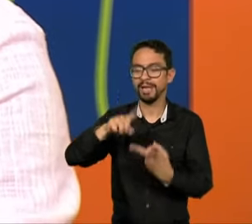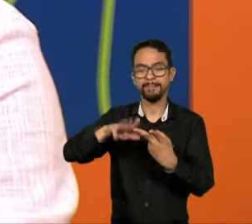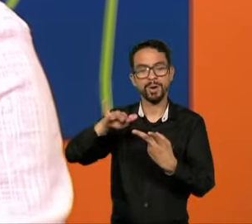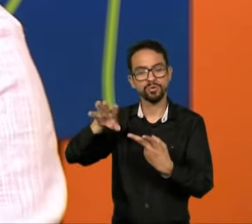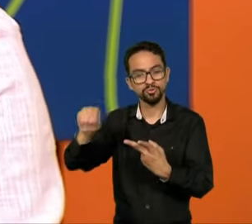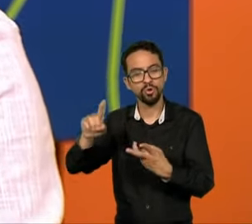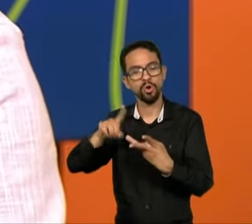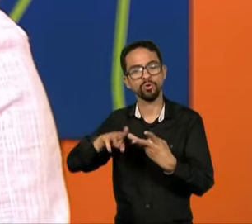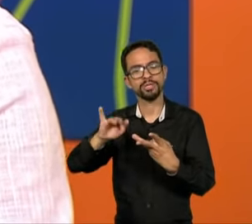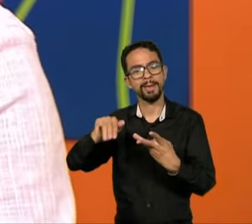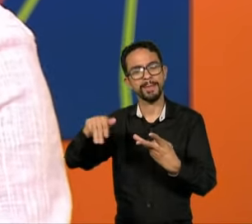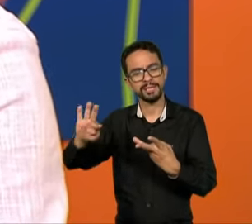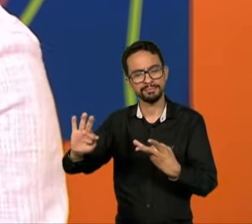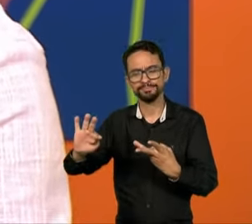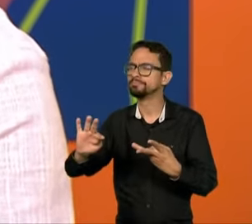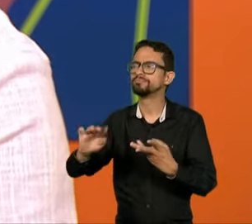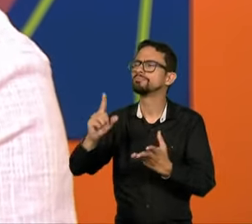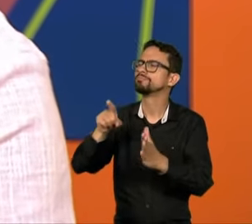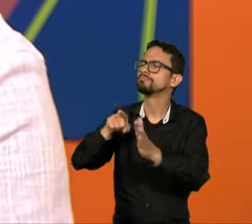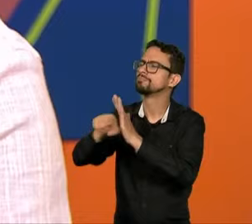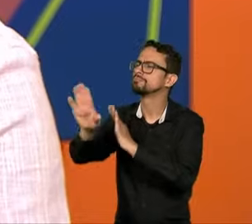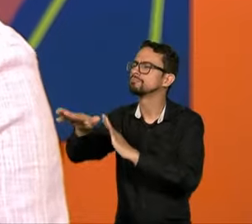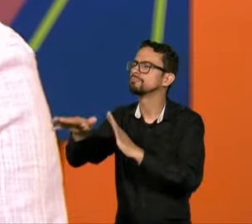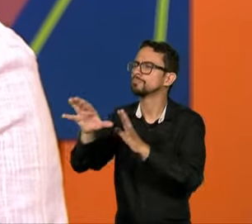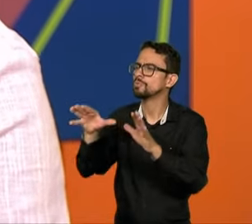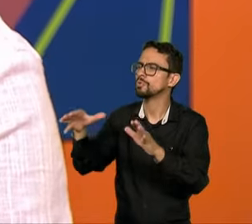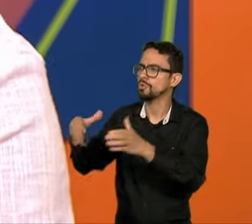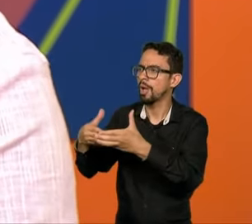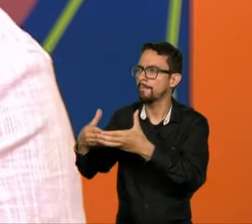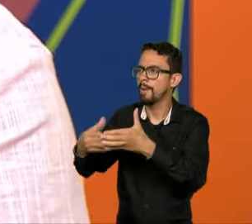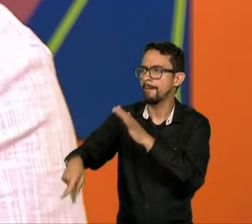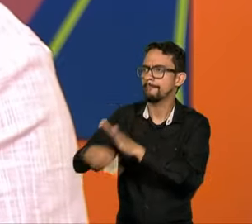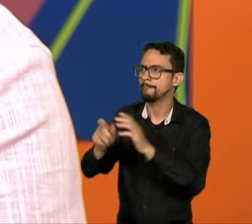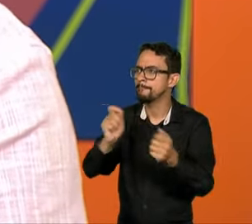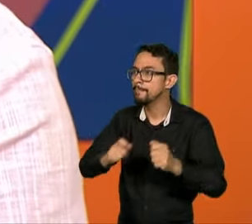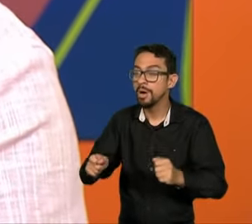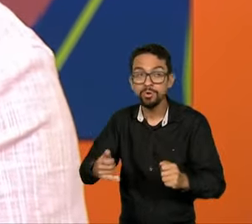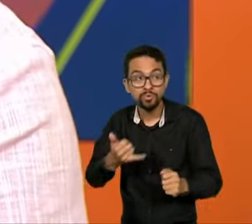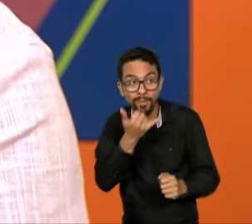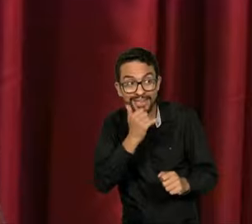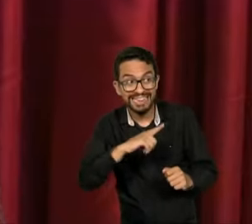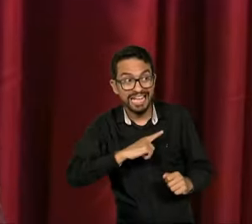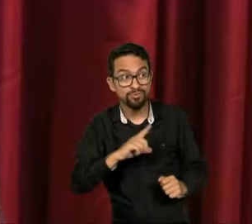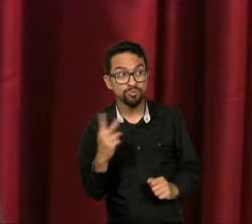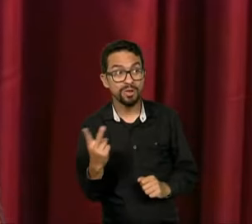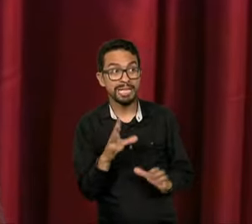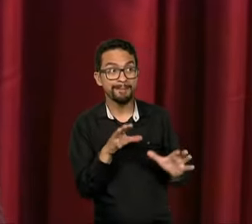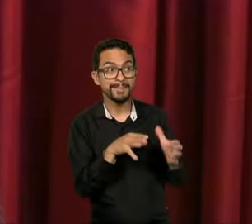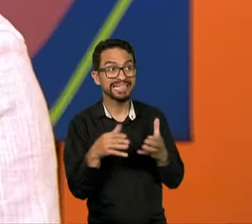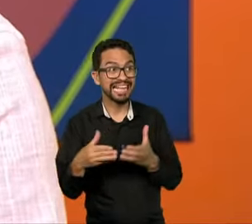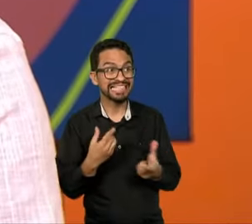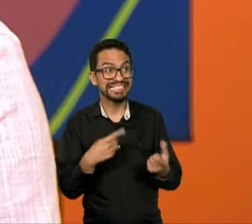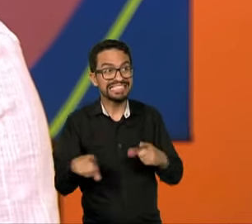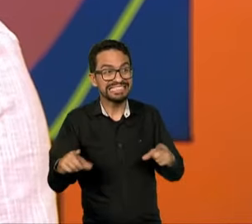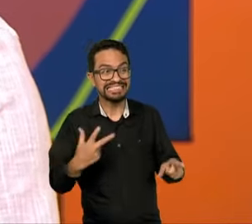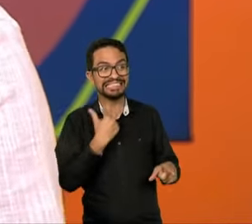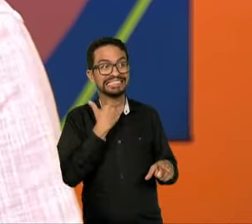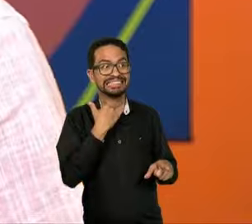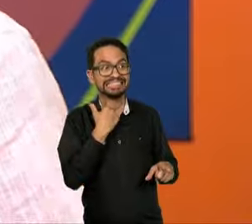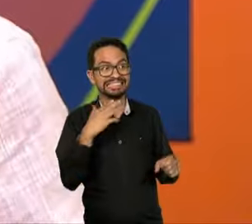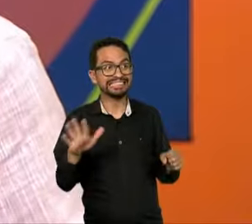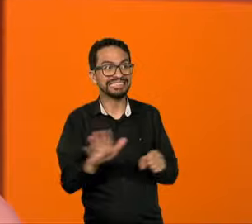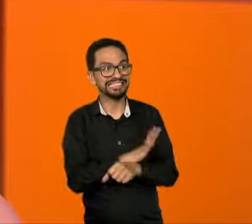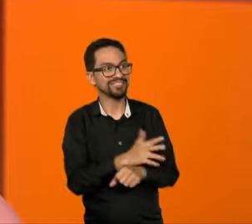A gente queria montar, nós estamos montando uma banda e queria que você fosse o cantor dela. Eu falei, mas eu já tenho duas bandas. Eu componho para as duas. Não